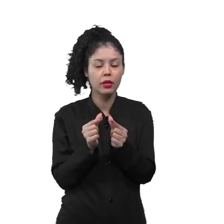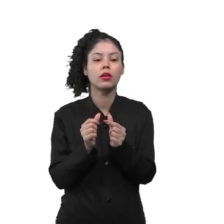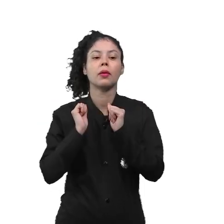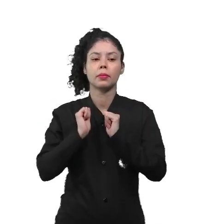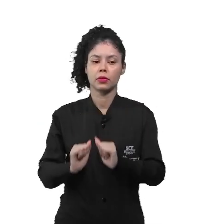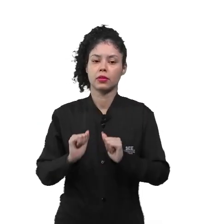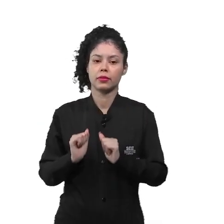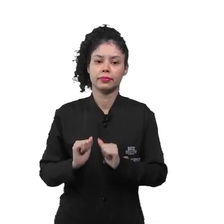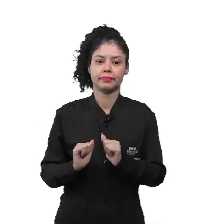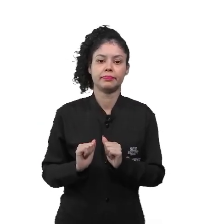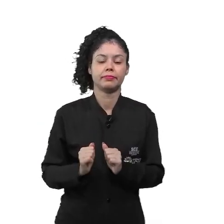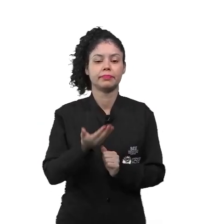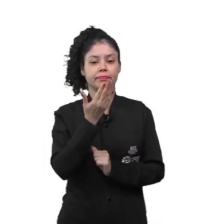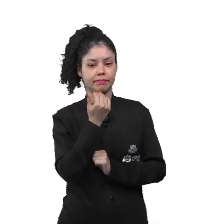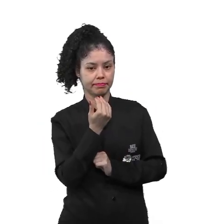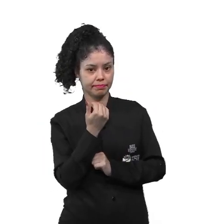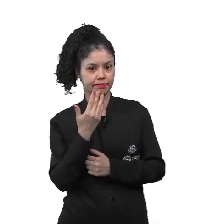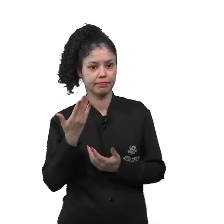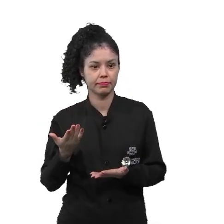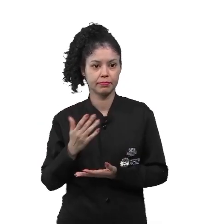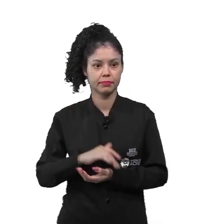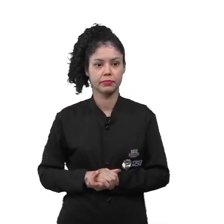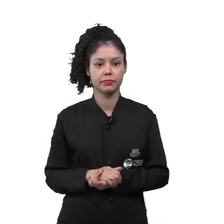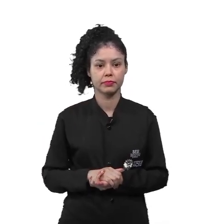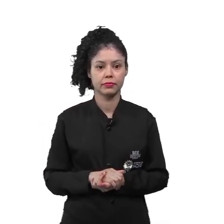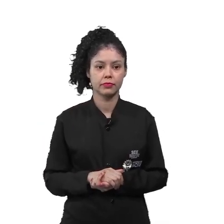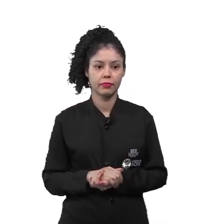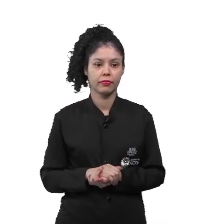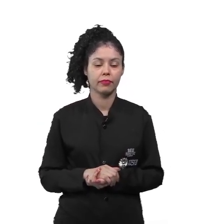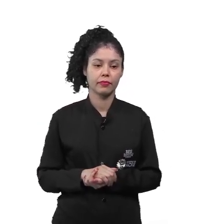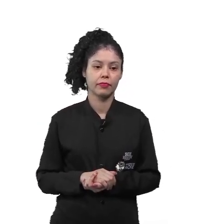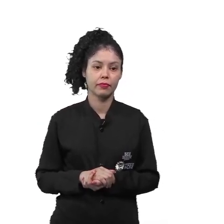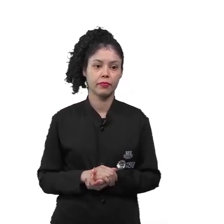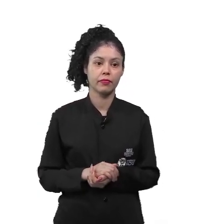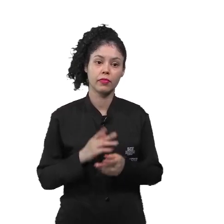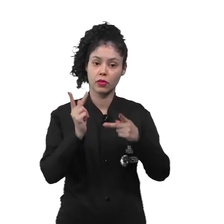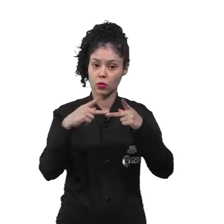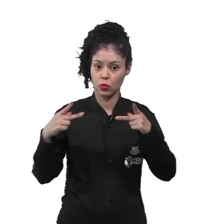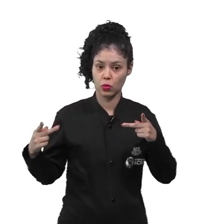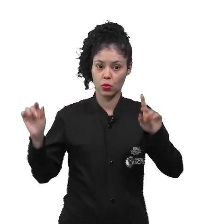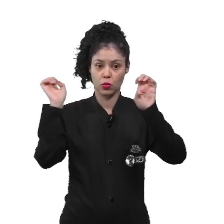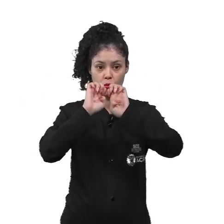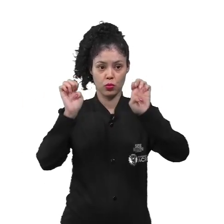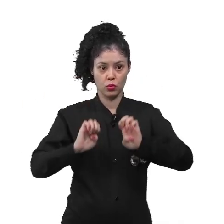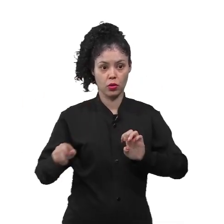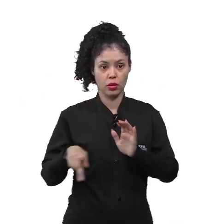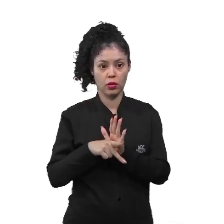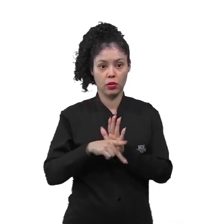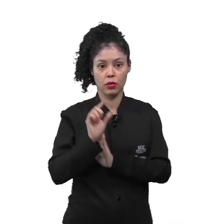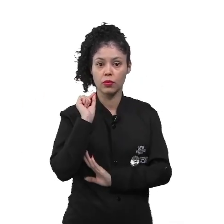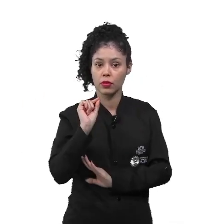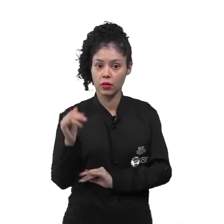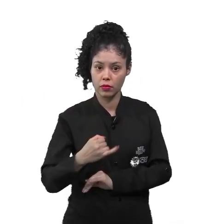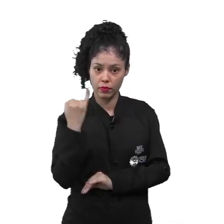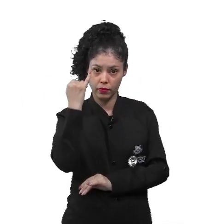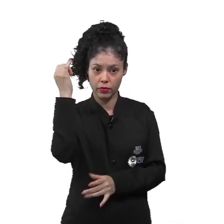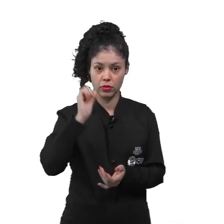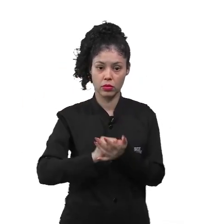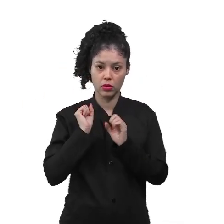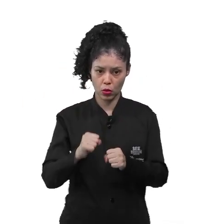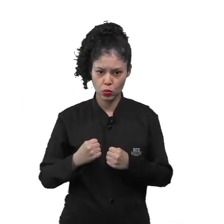ela possa ser digerida. As proteínas também são extremamente importantes ali na